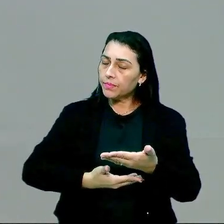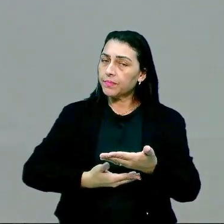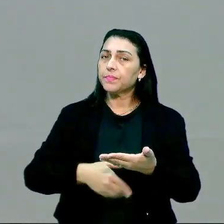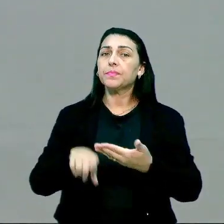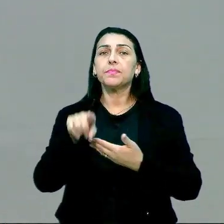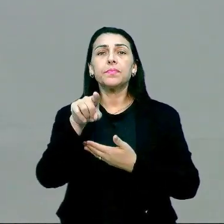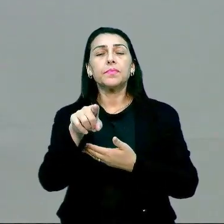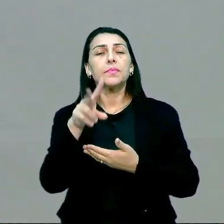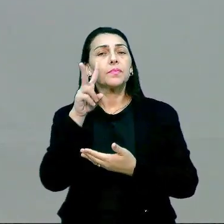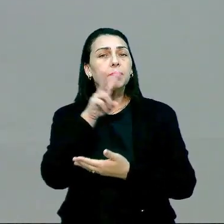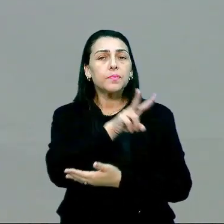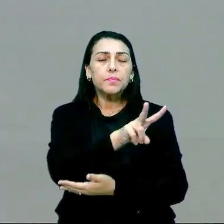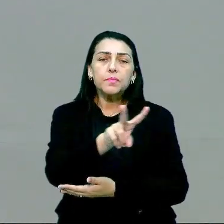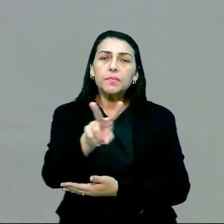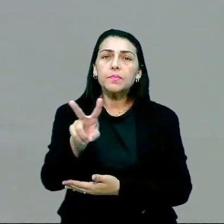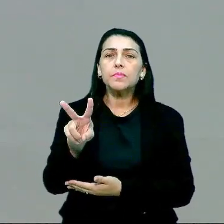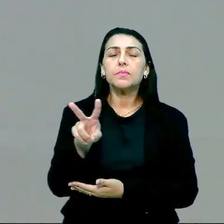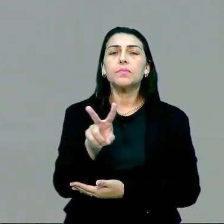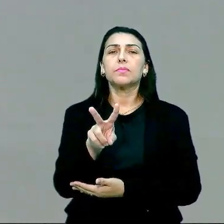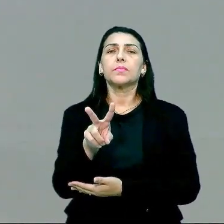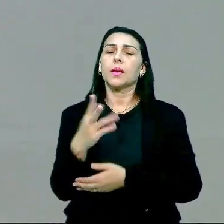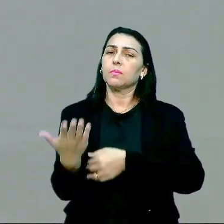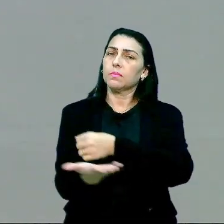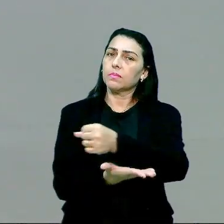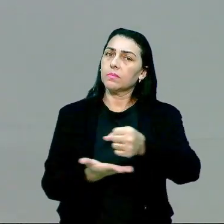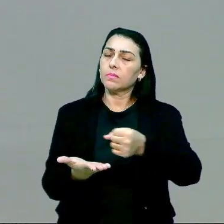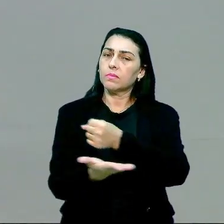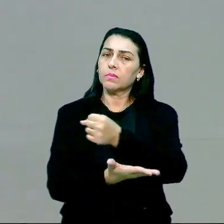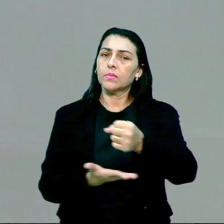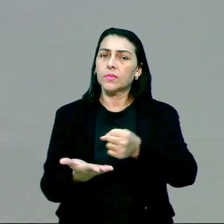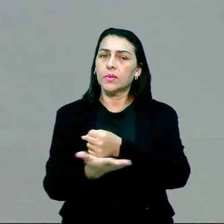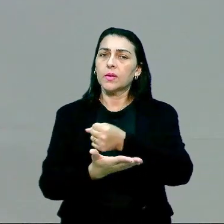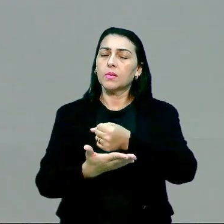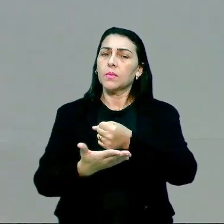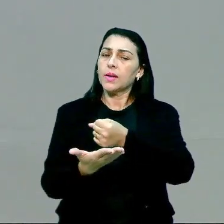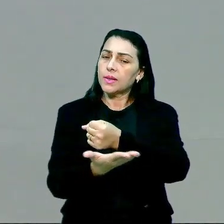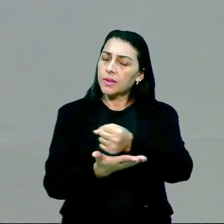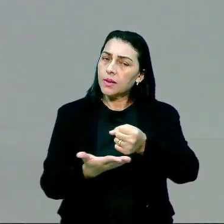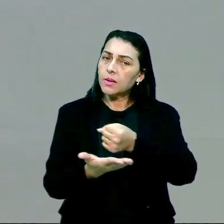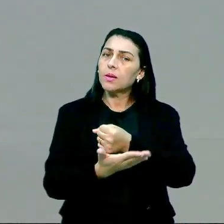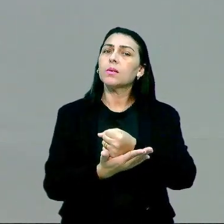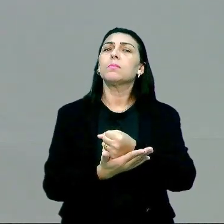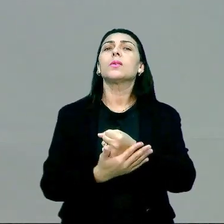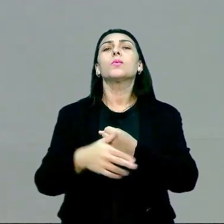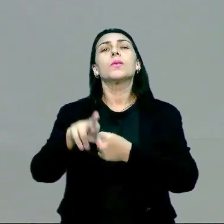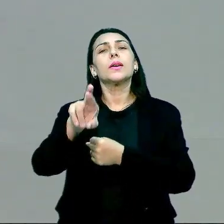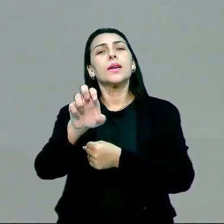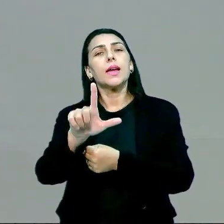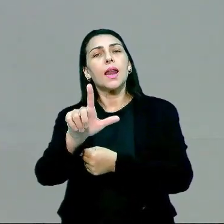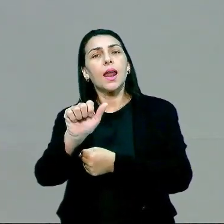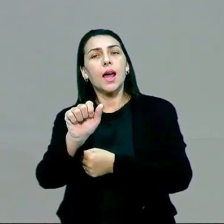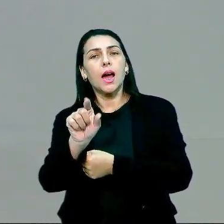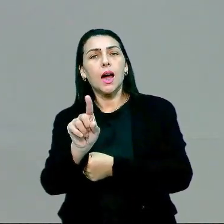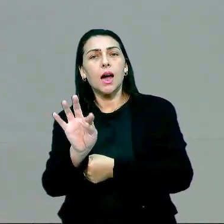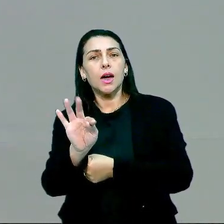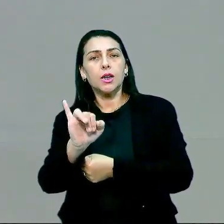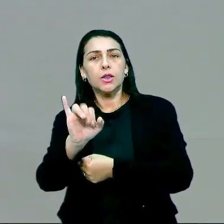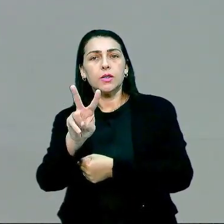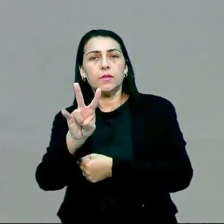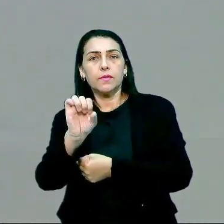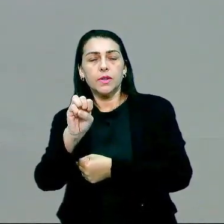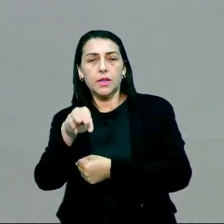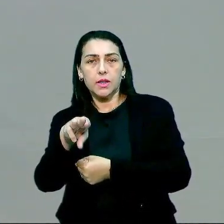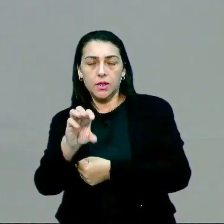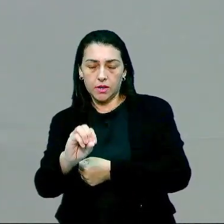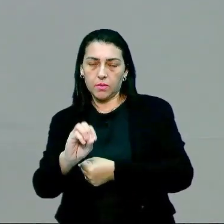Quando o seu olhar ele é um olhar baseado por esse princípio do relativismo, você está se